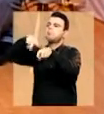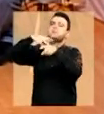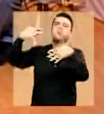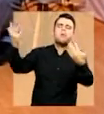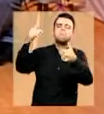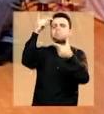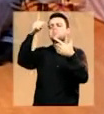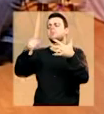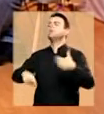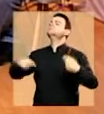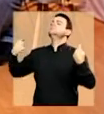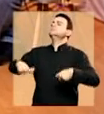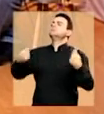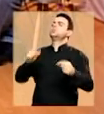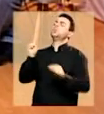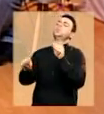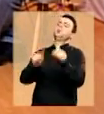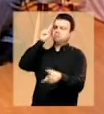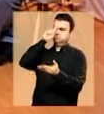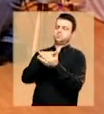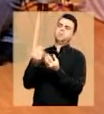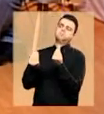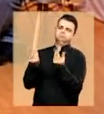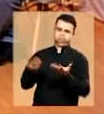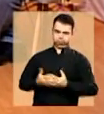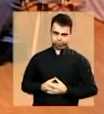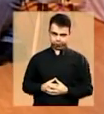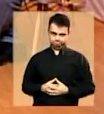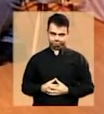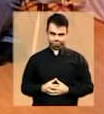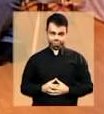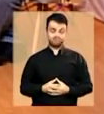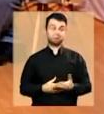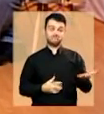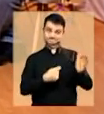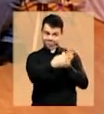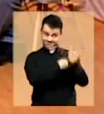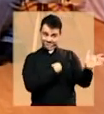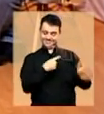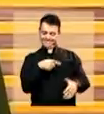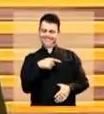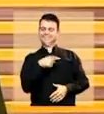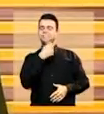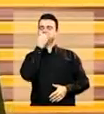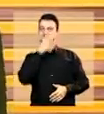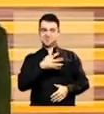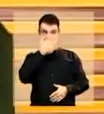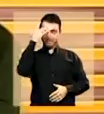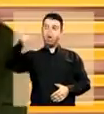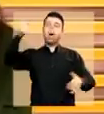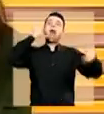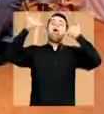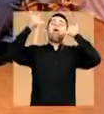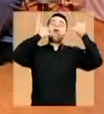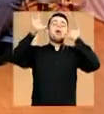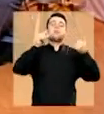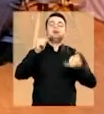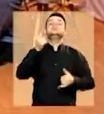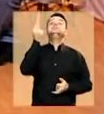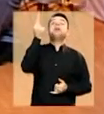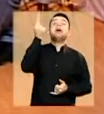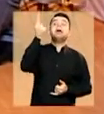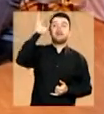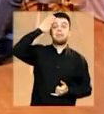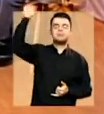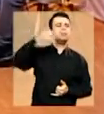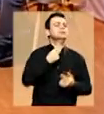de definir o intercâmbio que vai se fazer? Essa é uma pergunta muito boa, porque as pessoas ligam pra gente e falam, manda um orçamento.